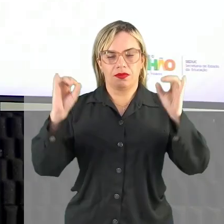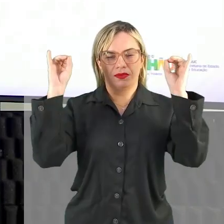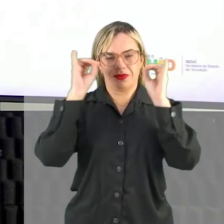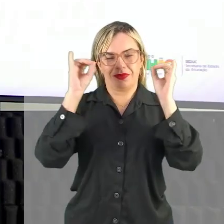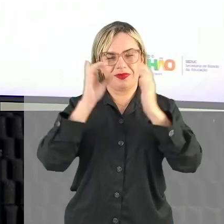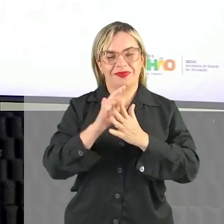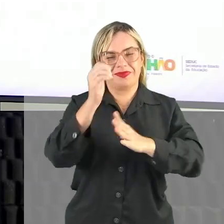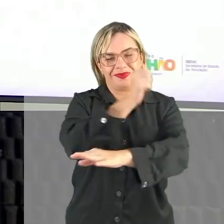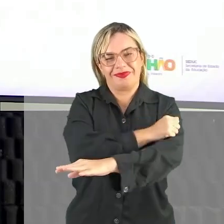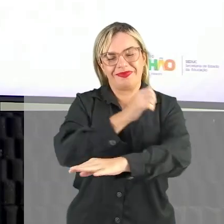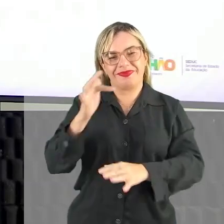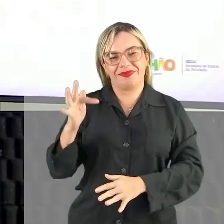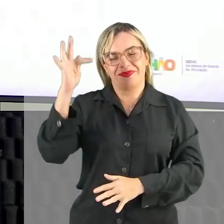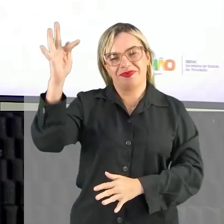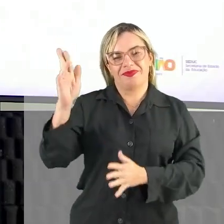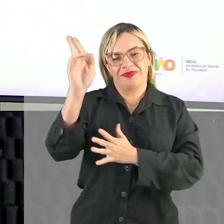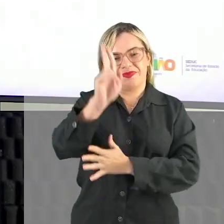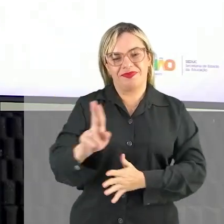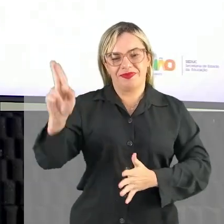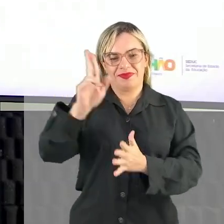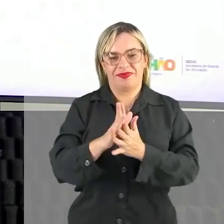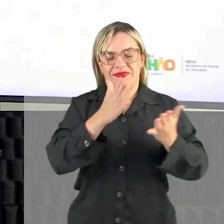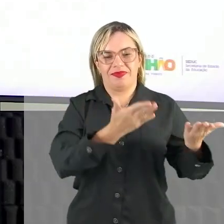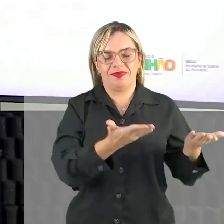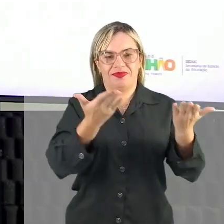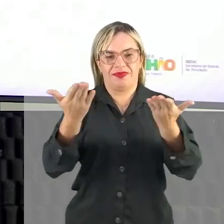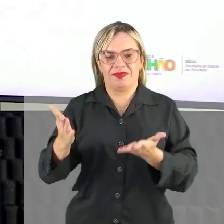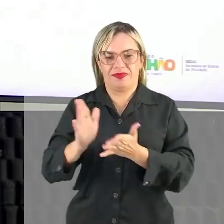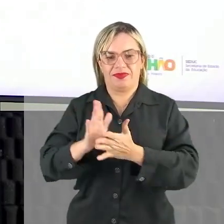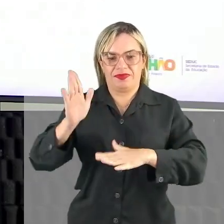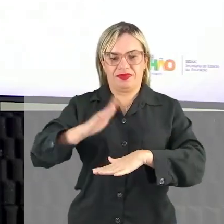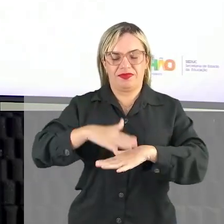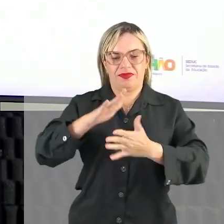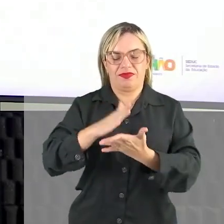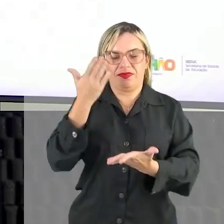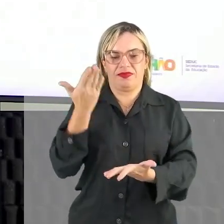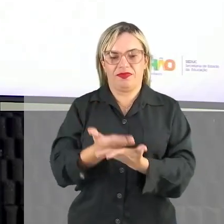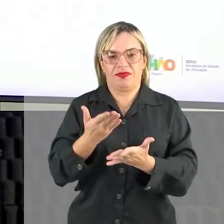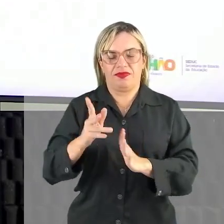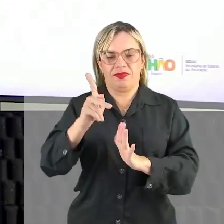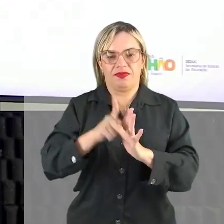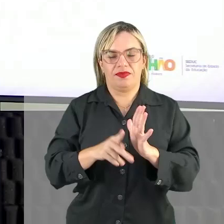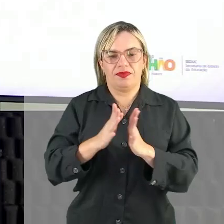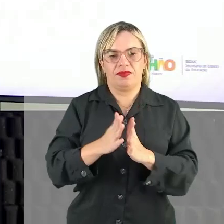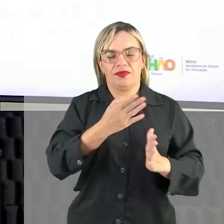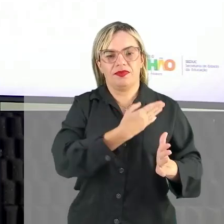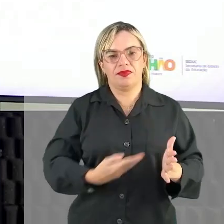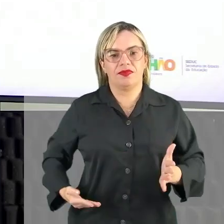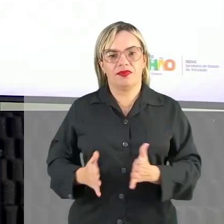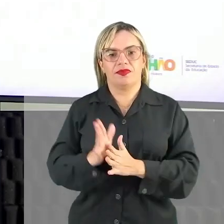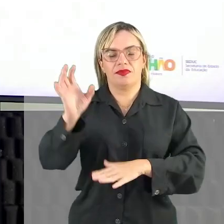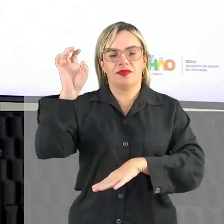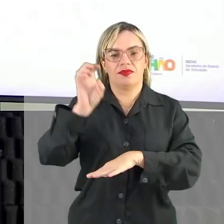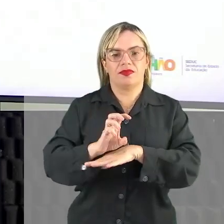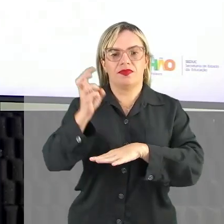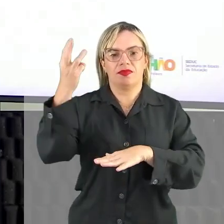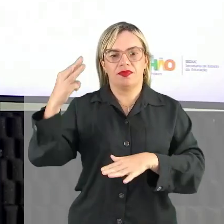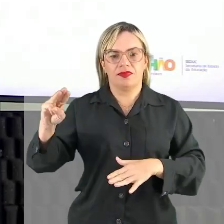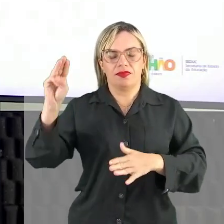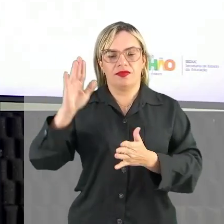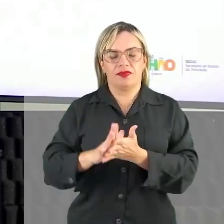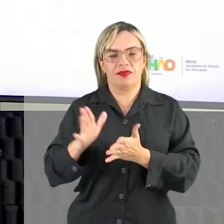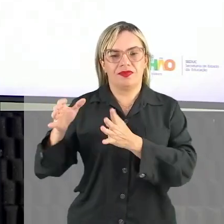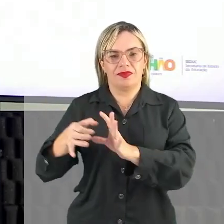Olá futuro Universitário seja bem-vinda a mais uma aula do projeto do Governo do Estado do Maranhão